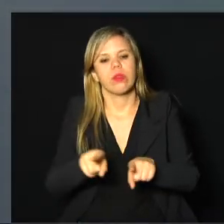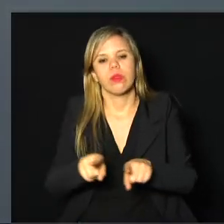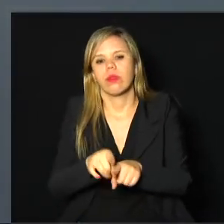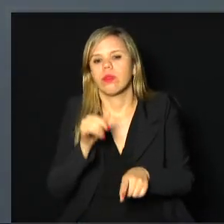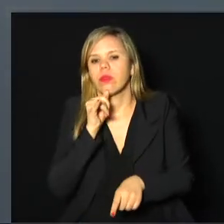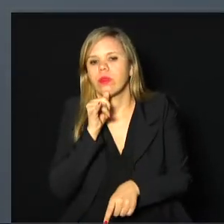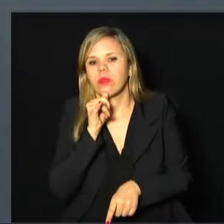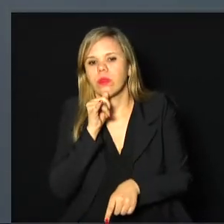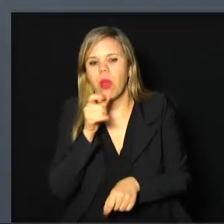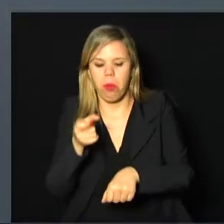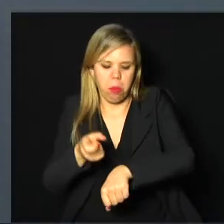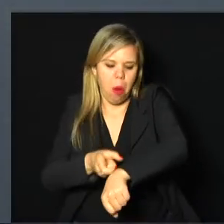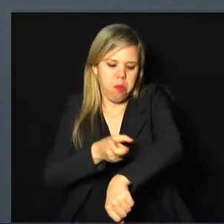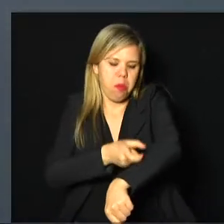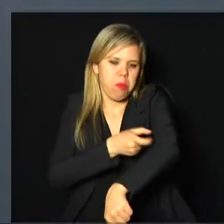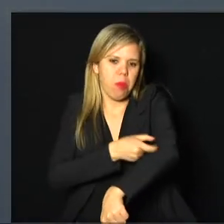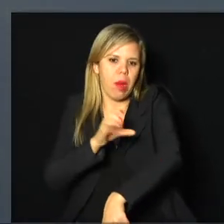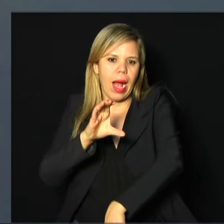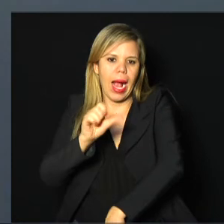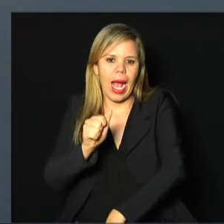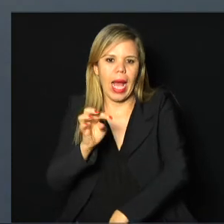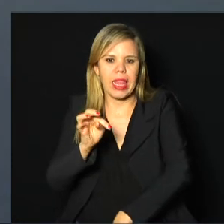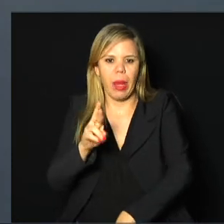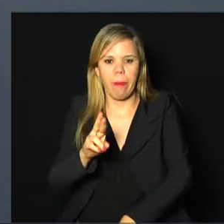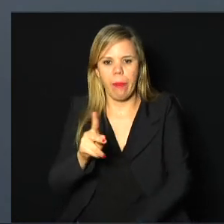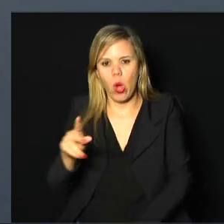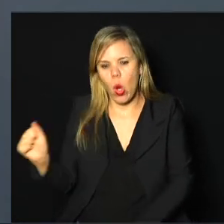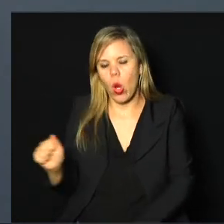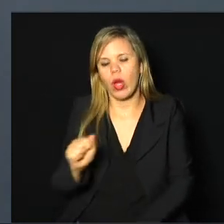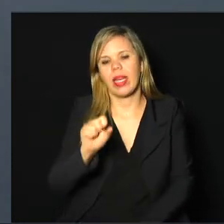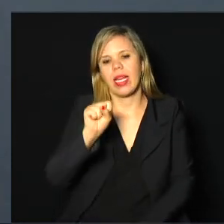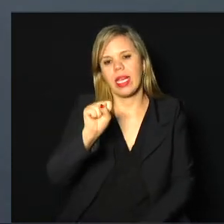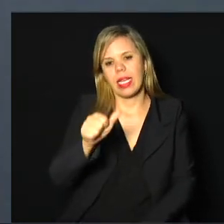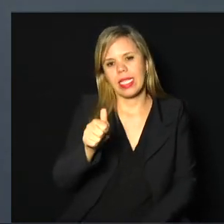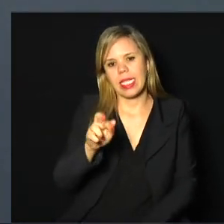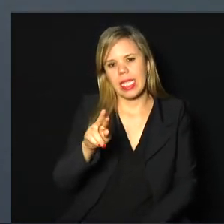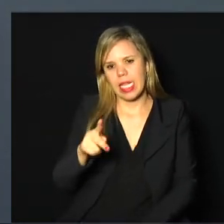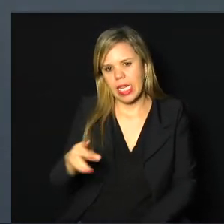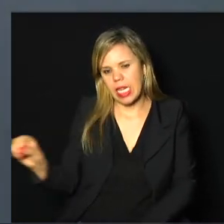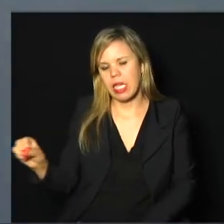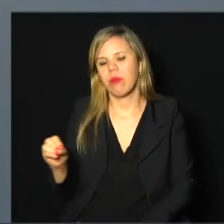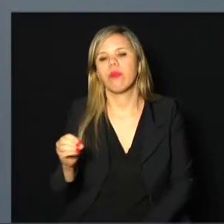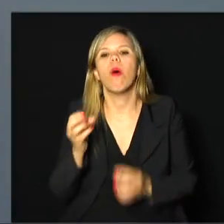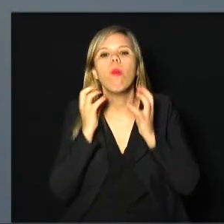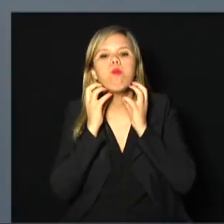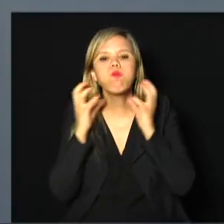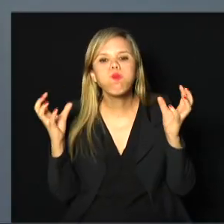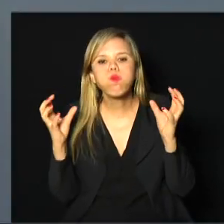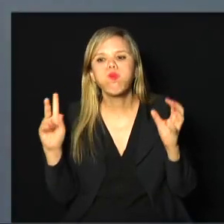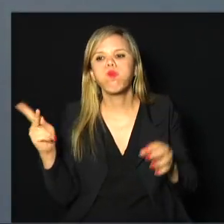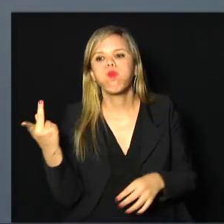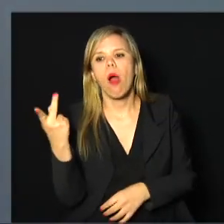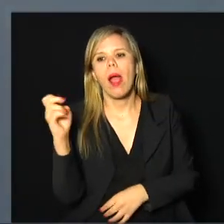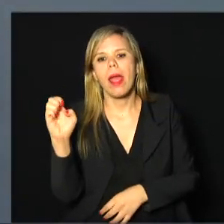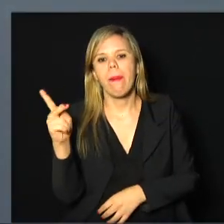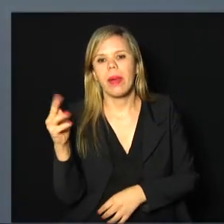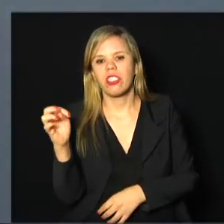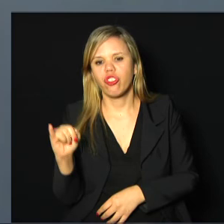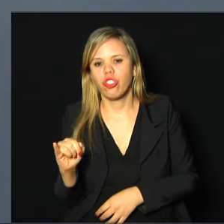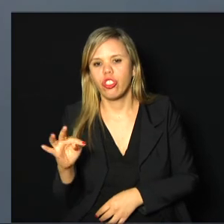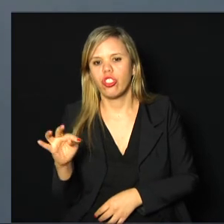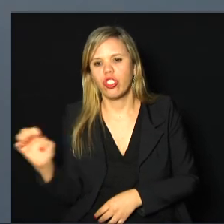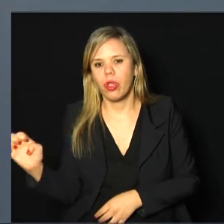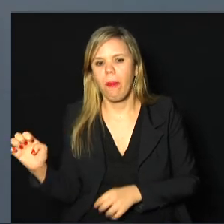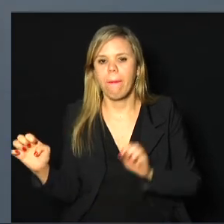por exemplo, catapora, o sarampo, a cachumba, hepatite B, hepatite A, que são doenças